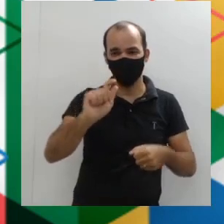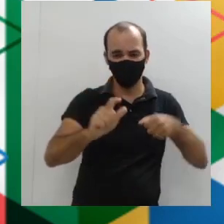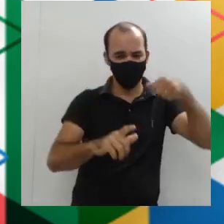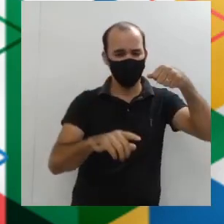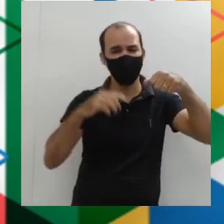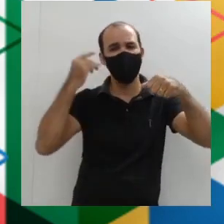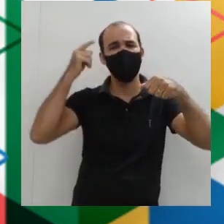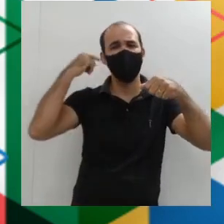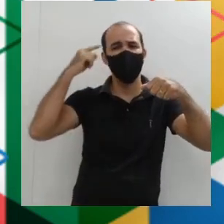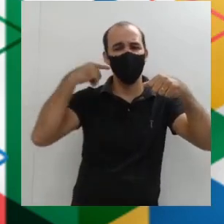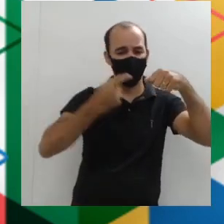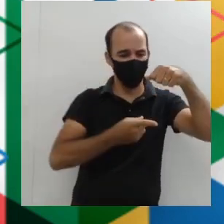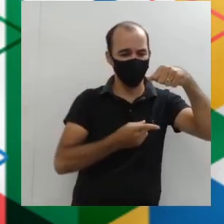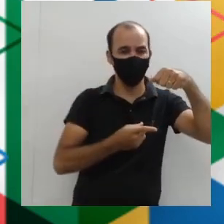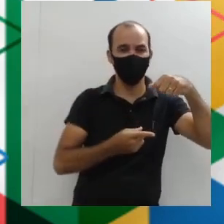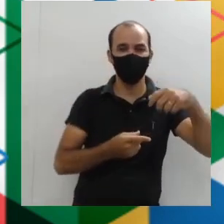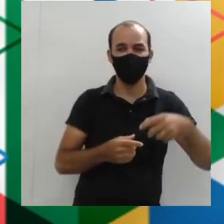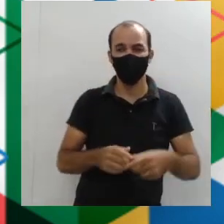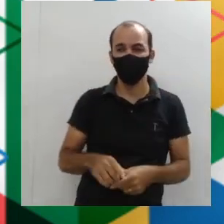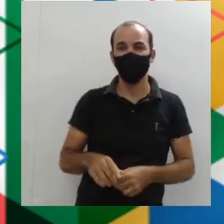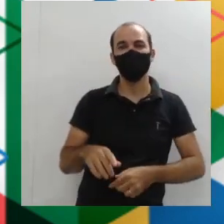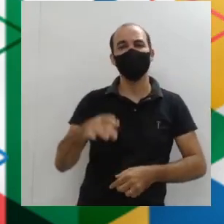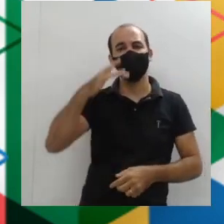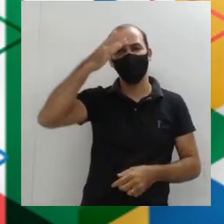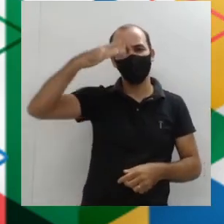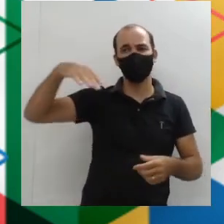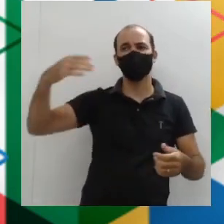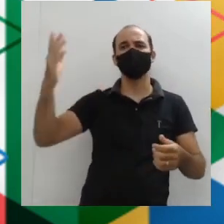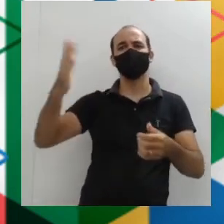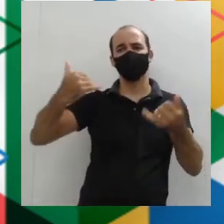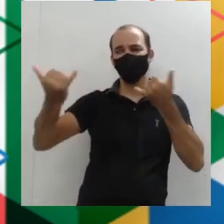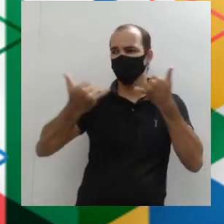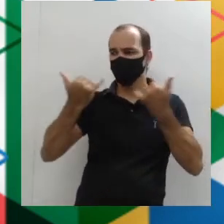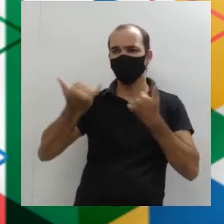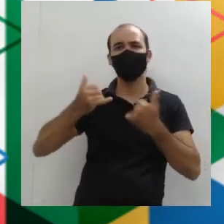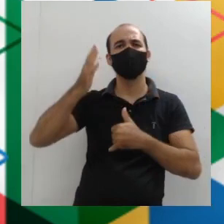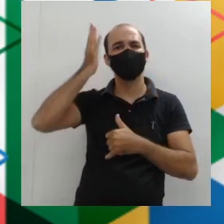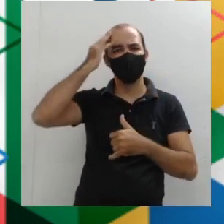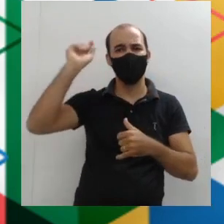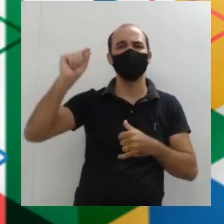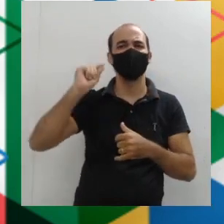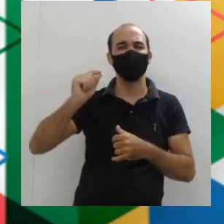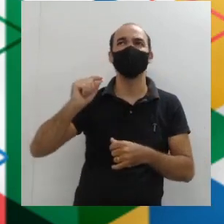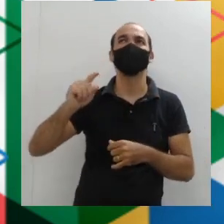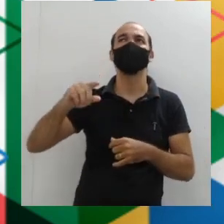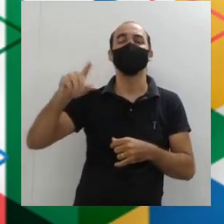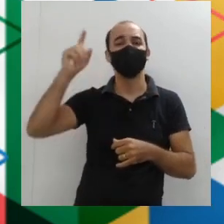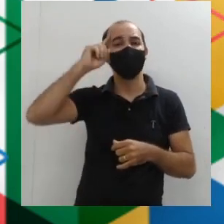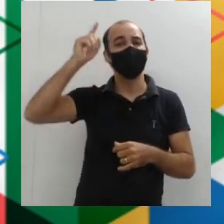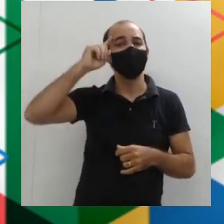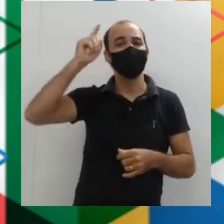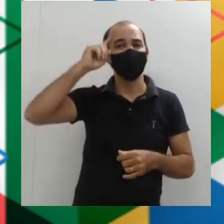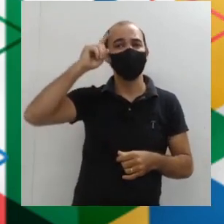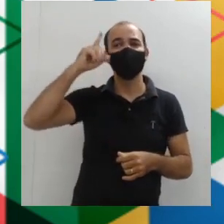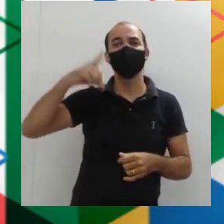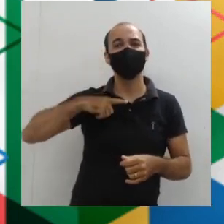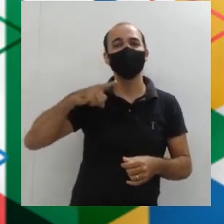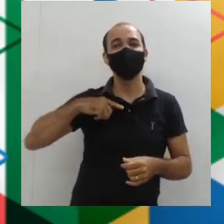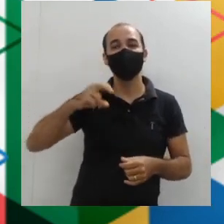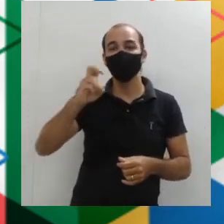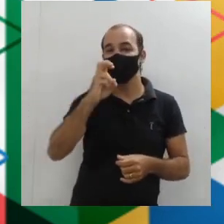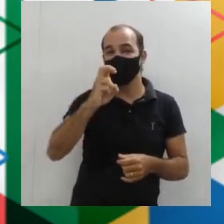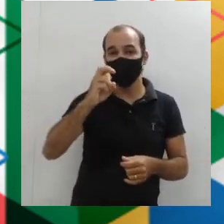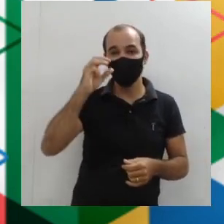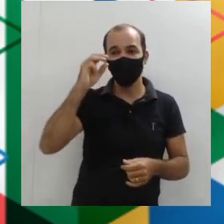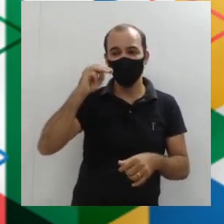diariamente 5 minutos de loucuras. A gente está assim de boa e de repente vem aquela loucura. Quem já